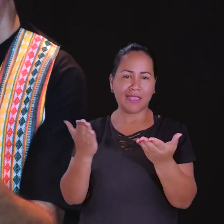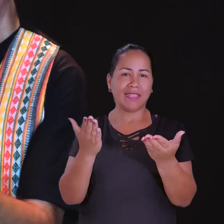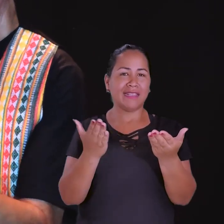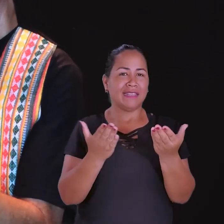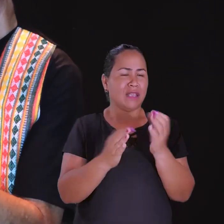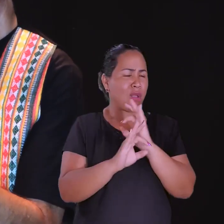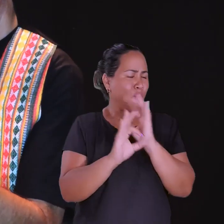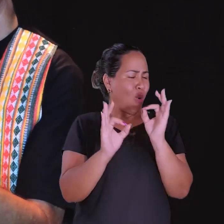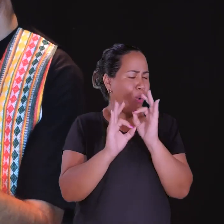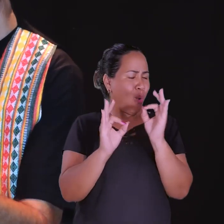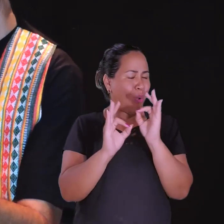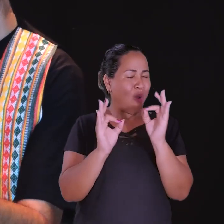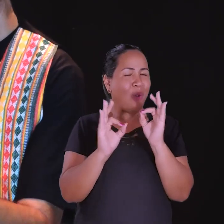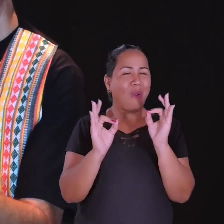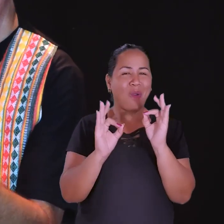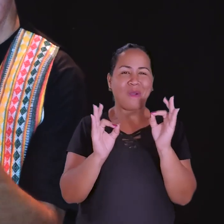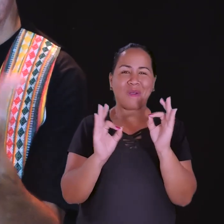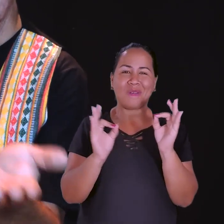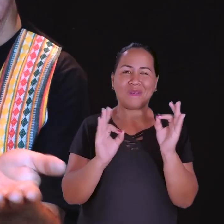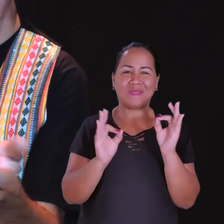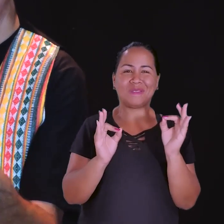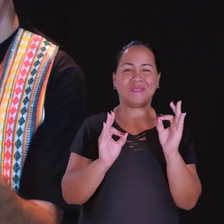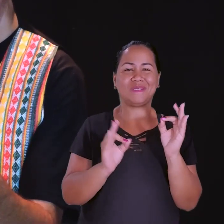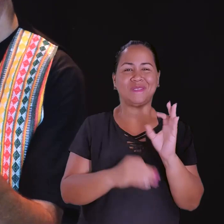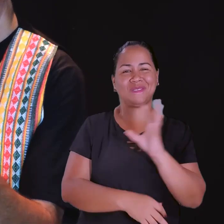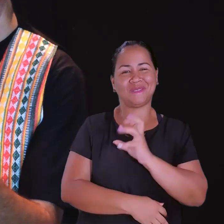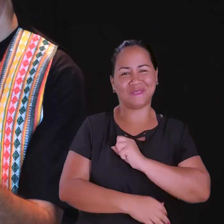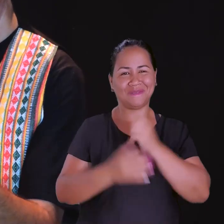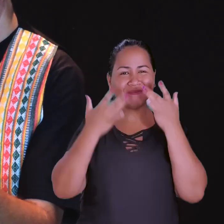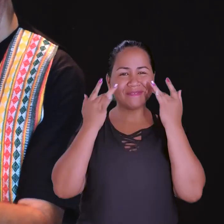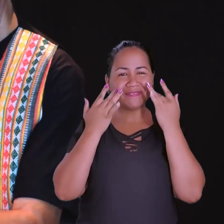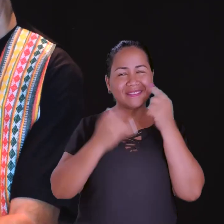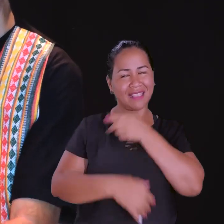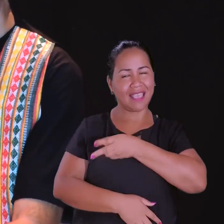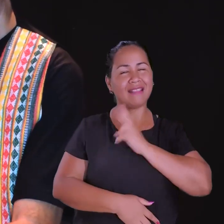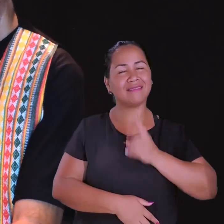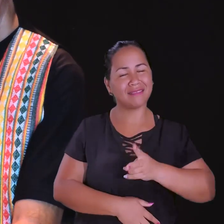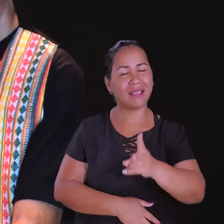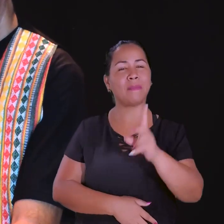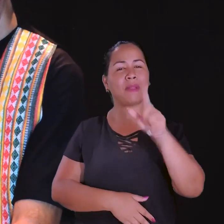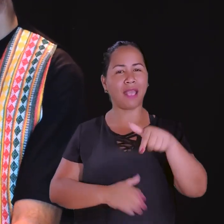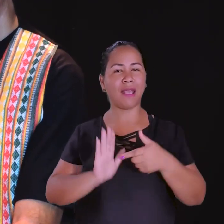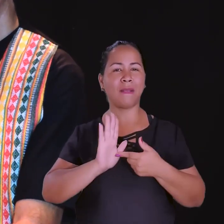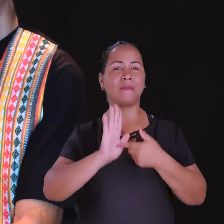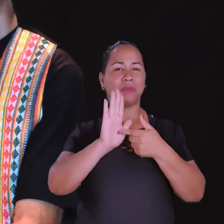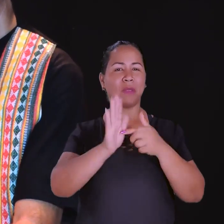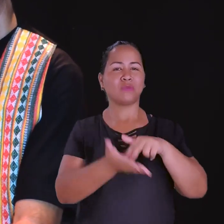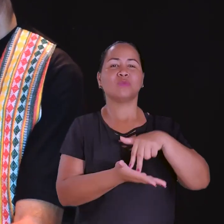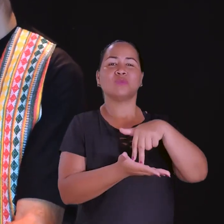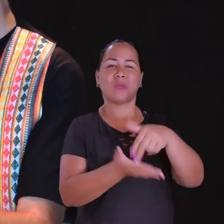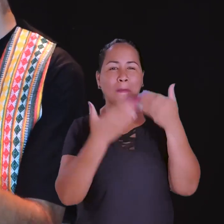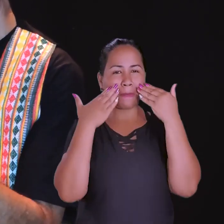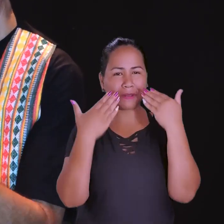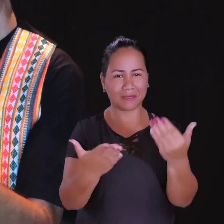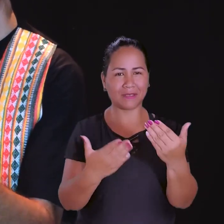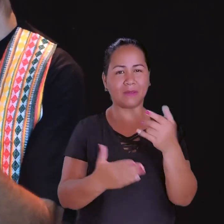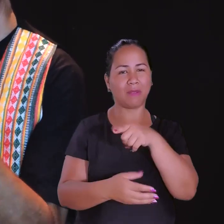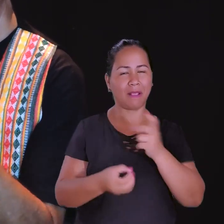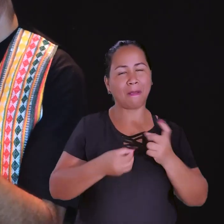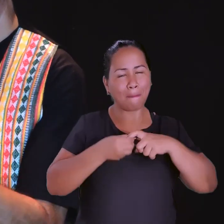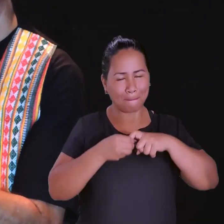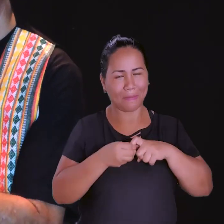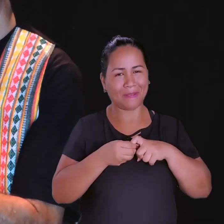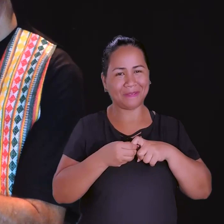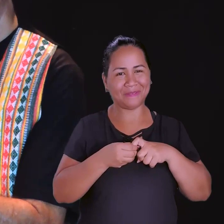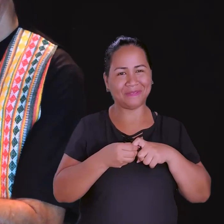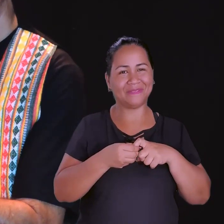está sempre nas apresentações, como um apresentador, como um companheiro mesmo, né? Hoje, sempre que eu posso,